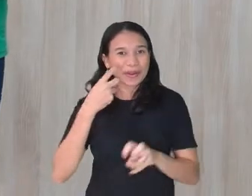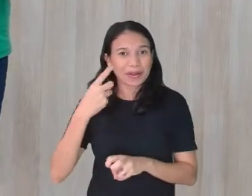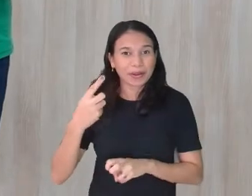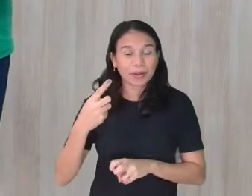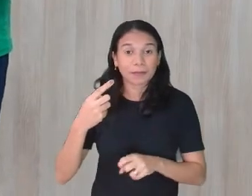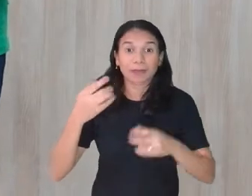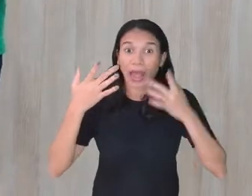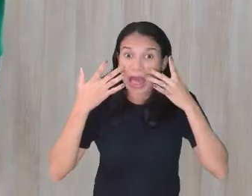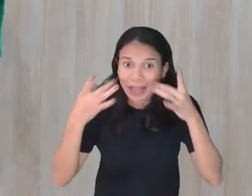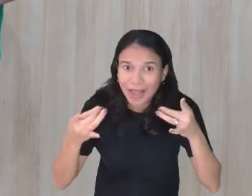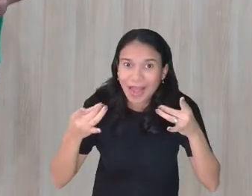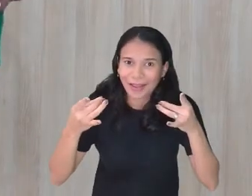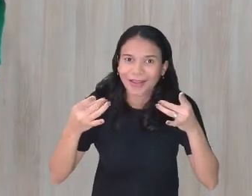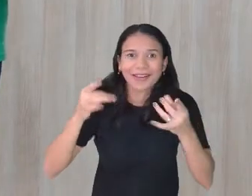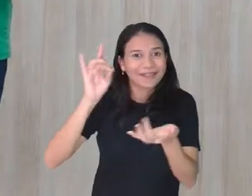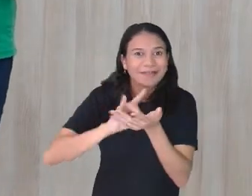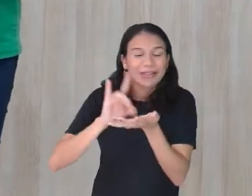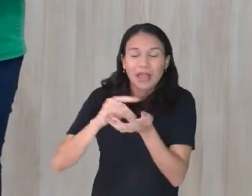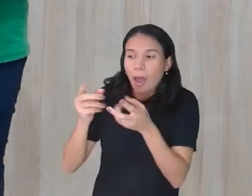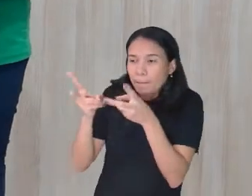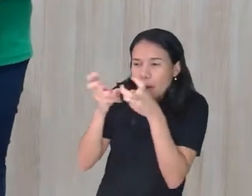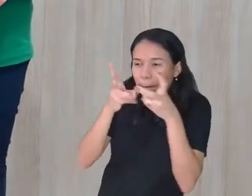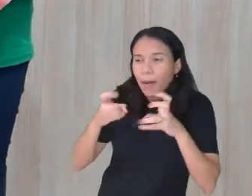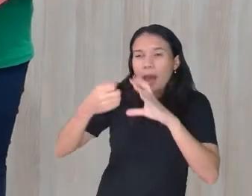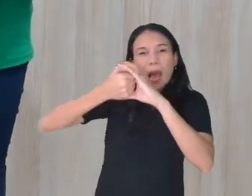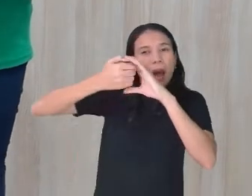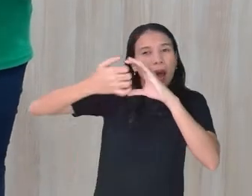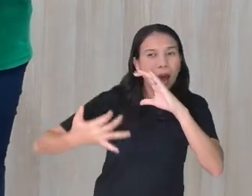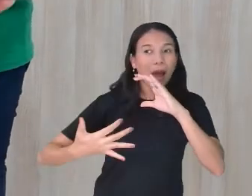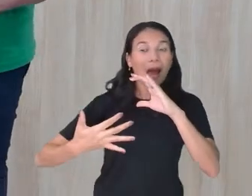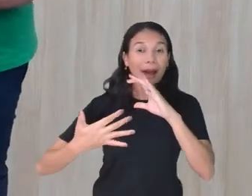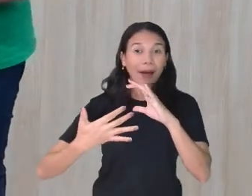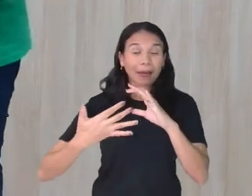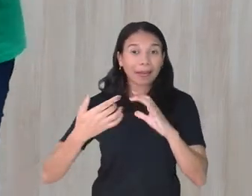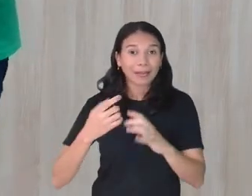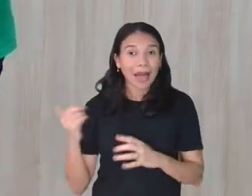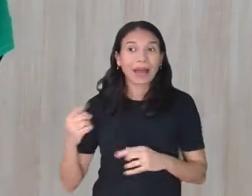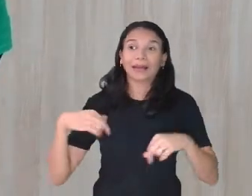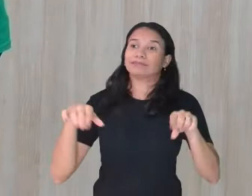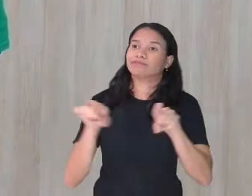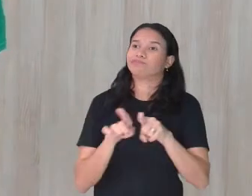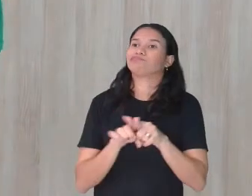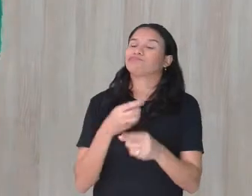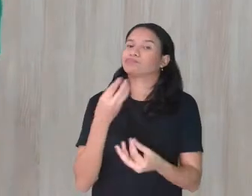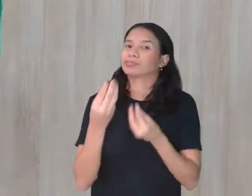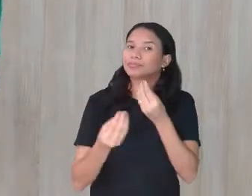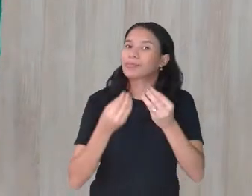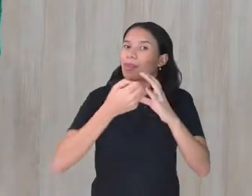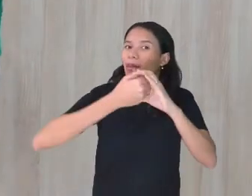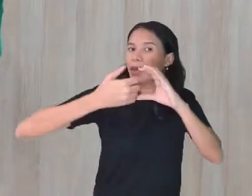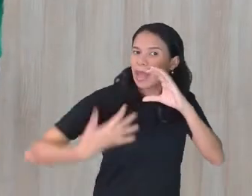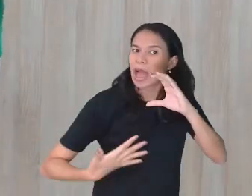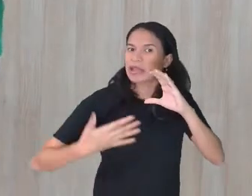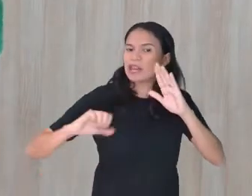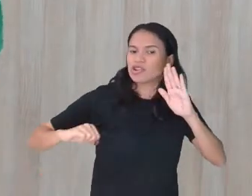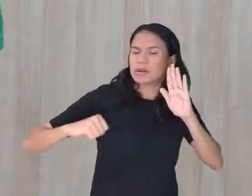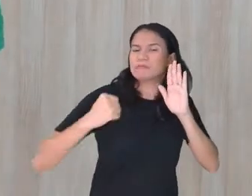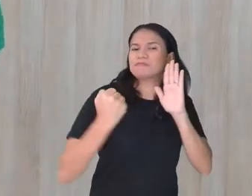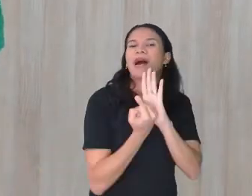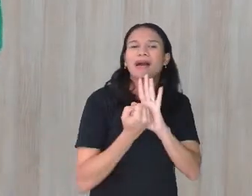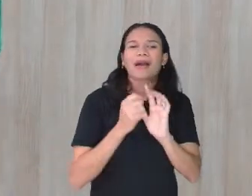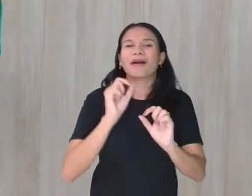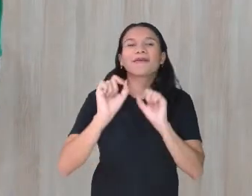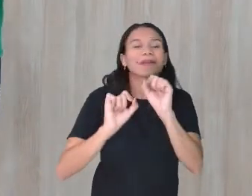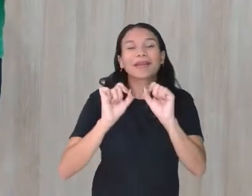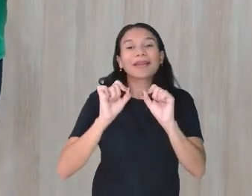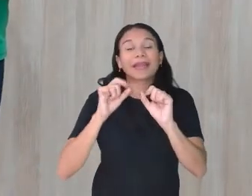Preste atenção, pessoal. Vejam as características. O Pantanal também tem como uma característica muito importante, é